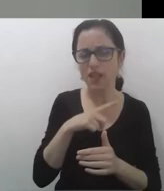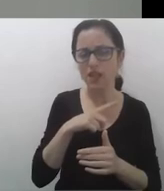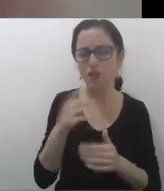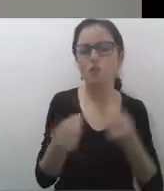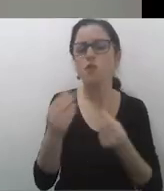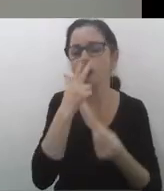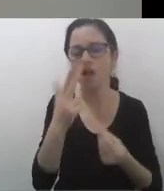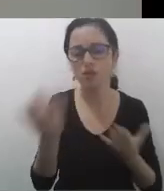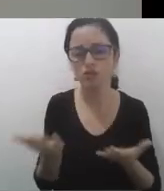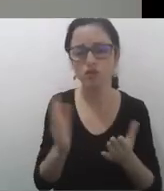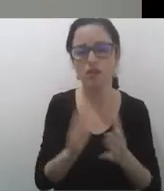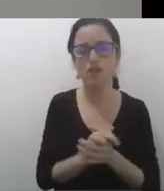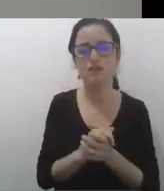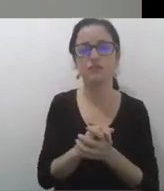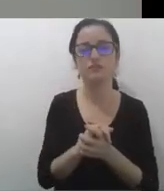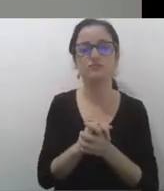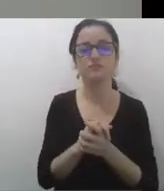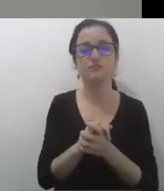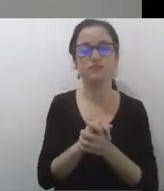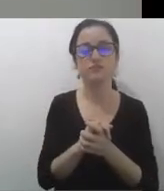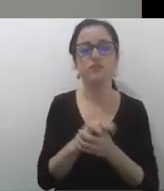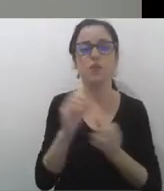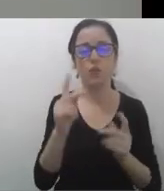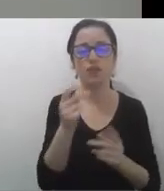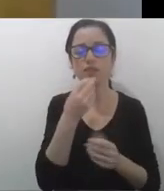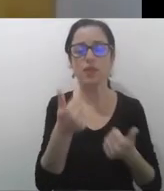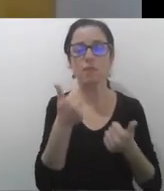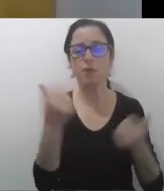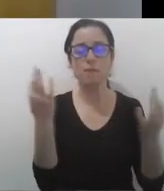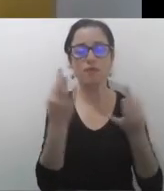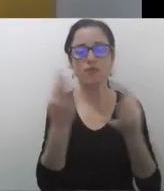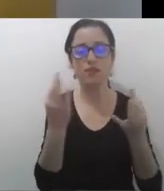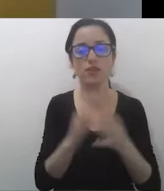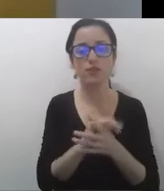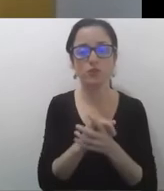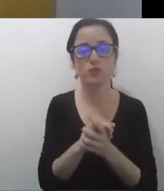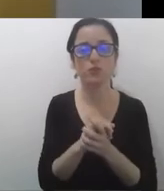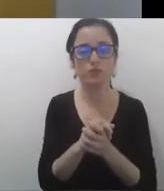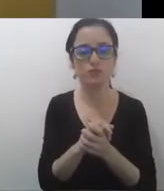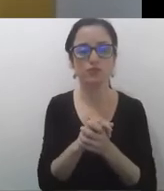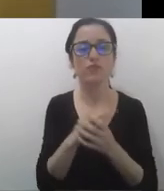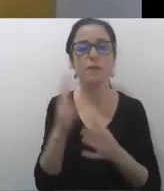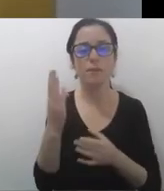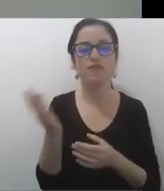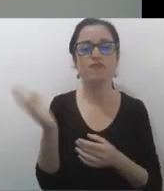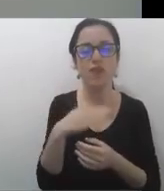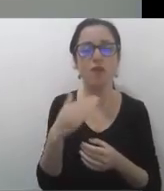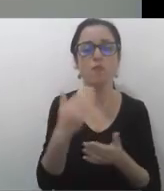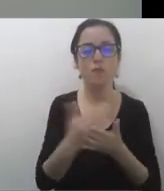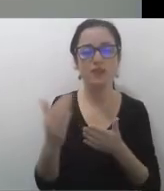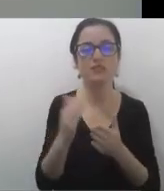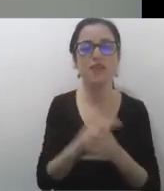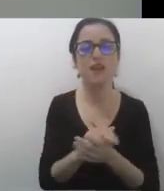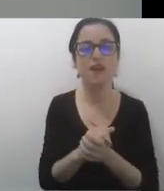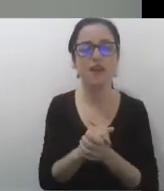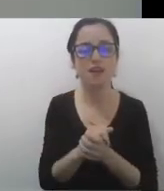ilustra quase com o arquivo de imagens que você tem, que tal? Tá bom, ok. Perfeito. Bom,